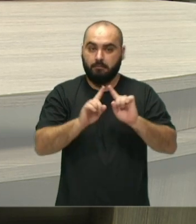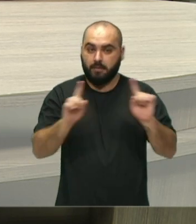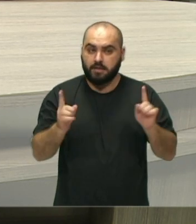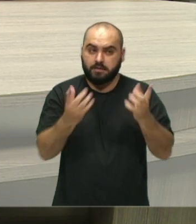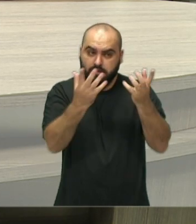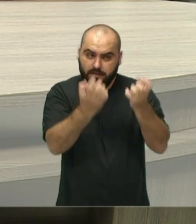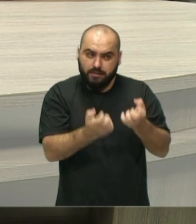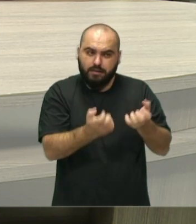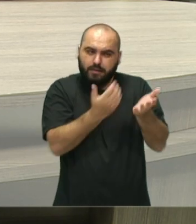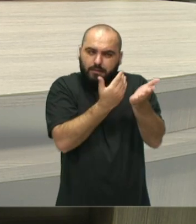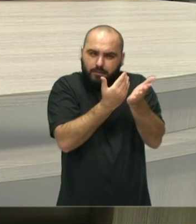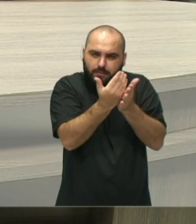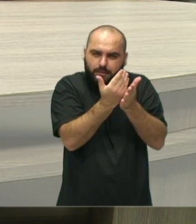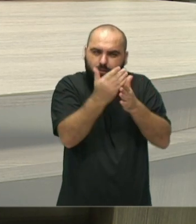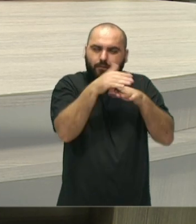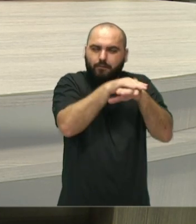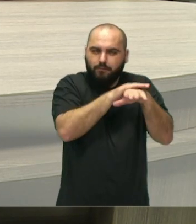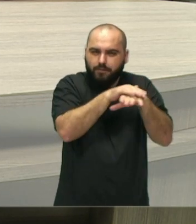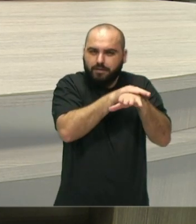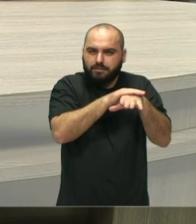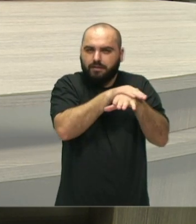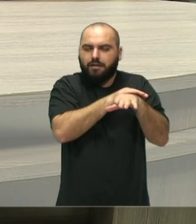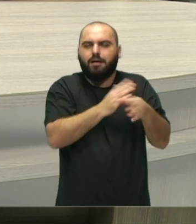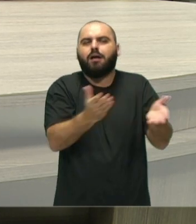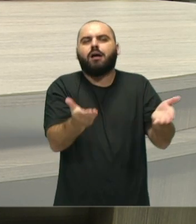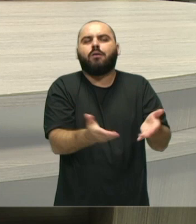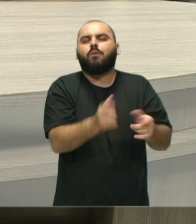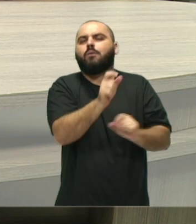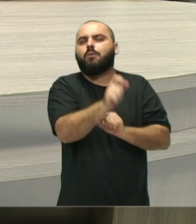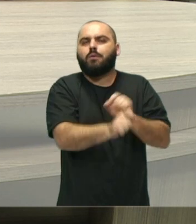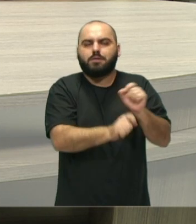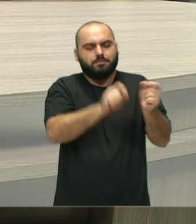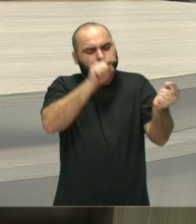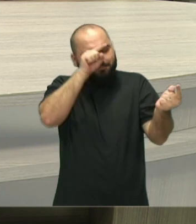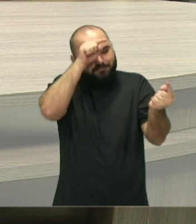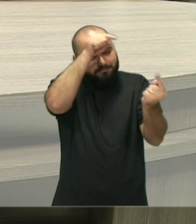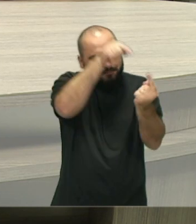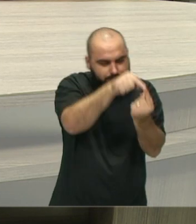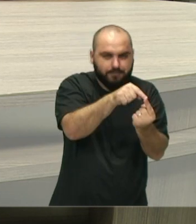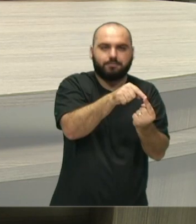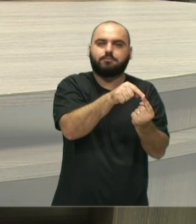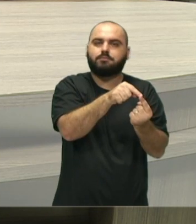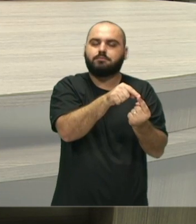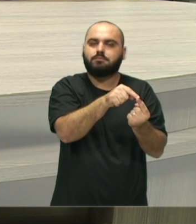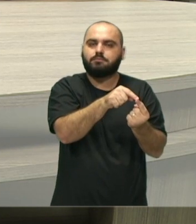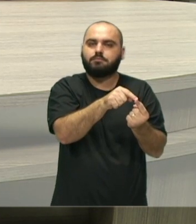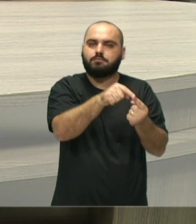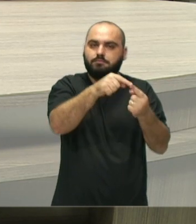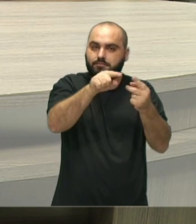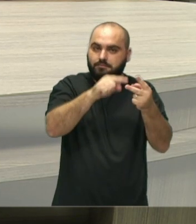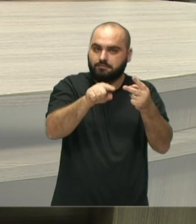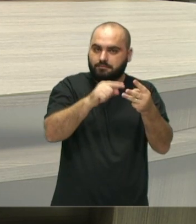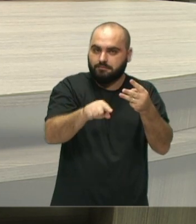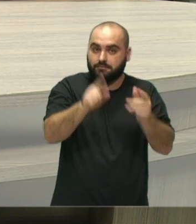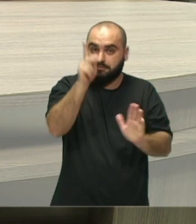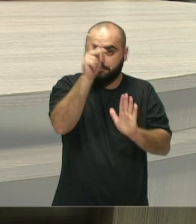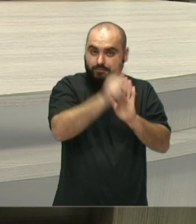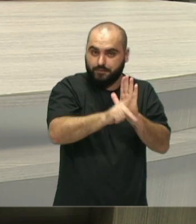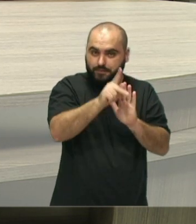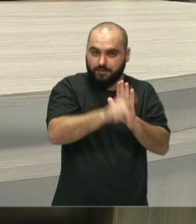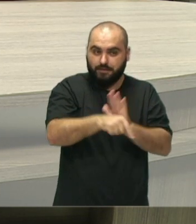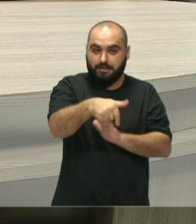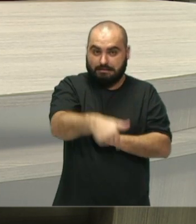gostaria de começar com você agora nesse bloco a conversar mais especificamente a respeito do projeto da